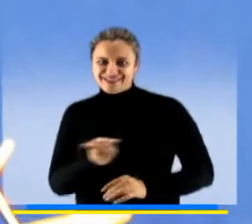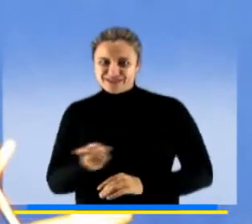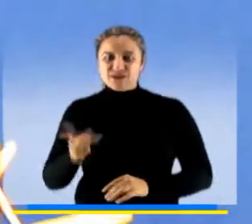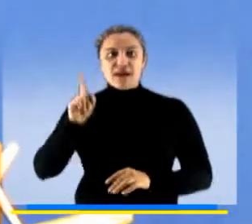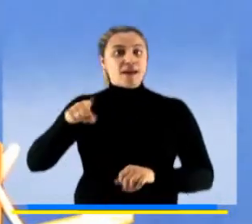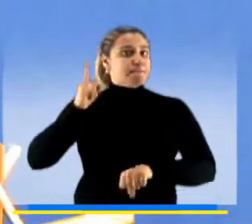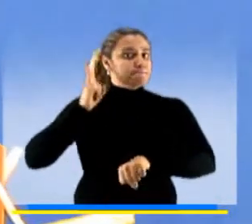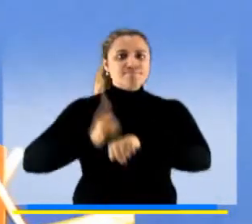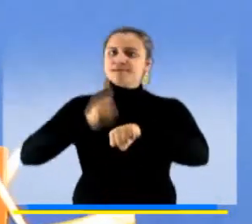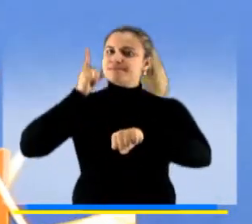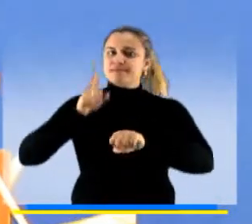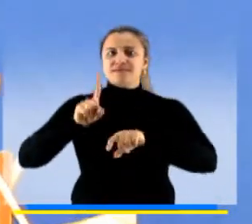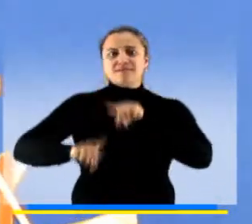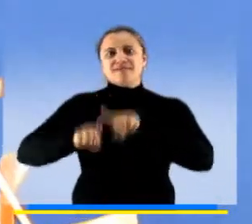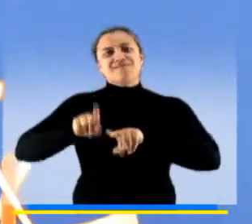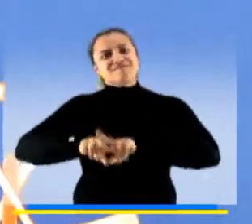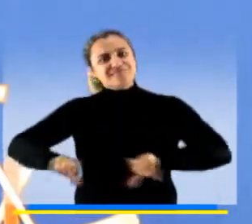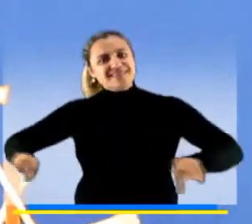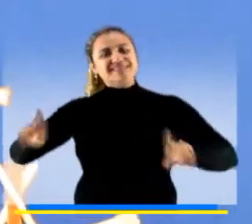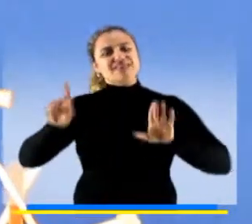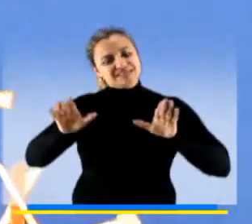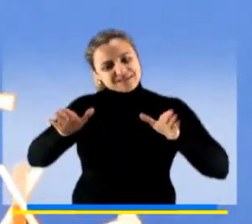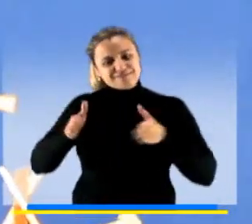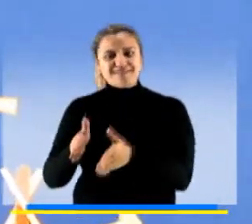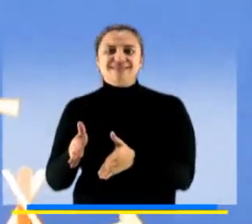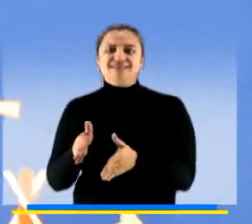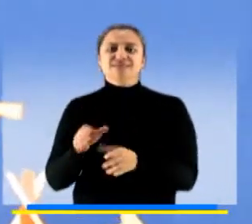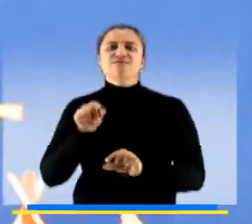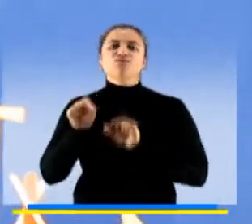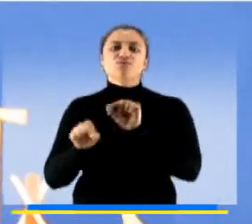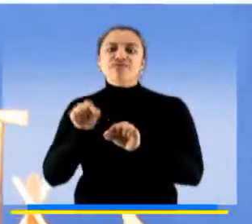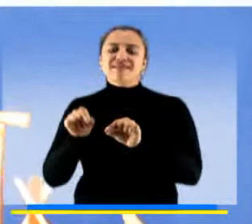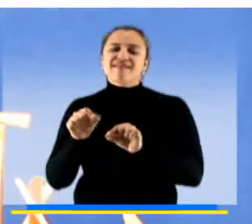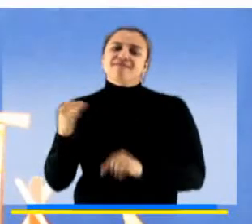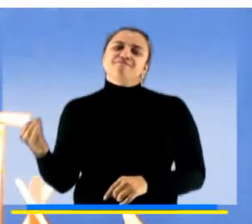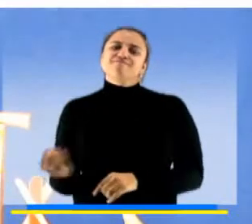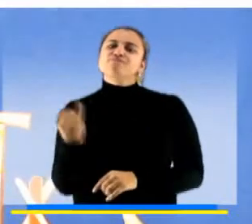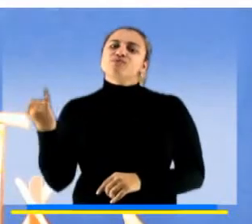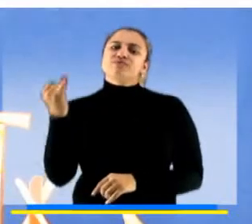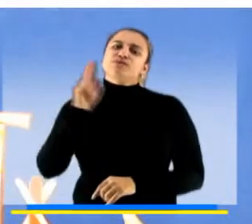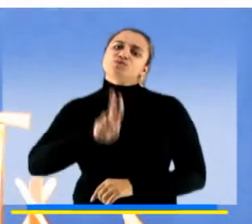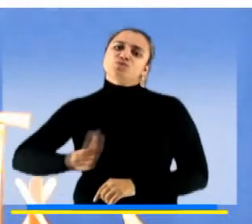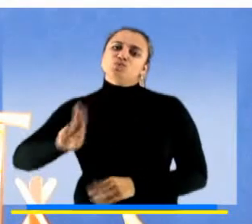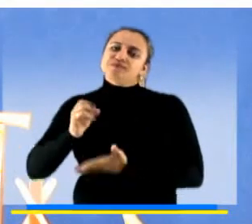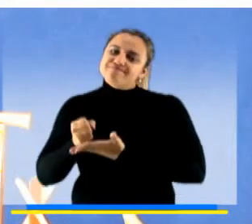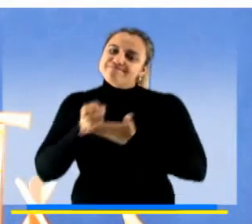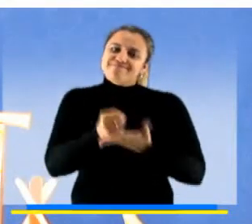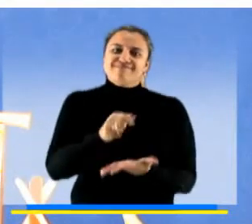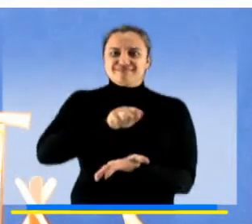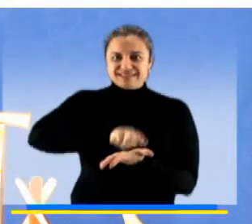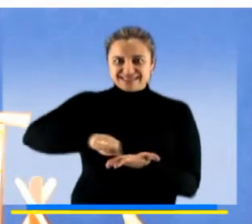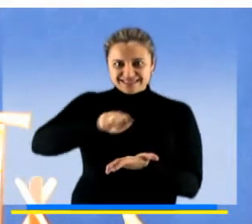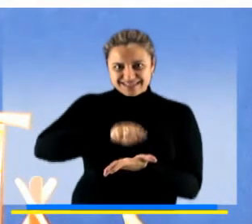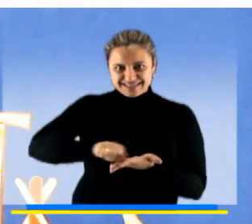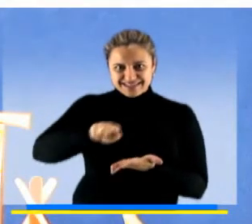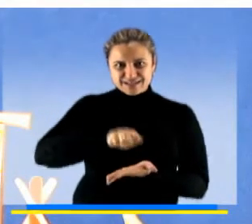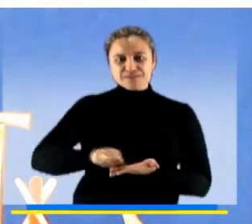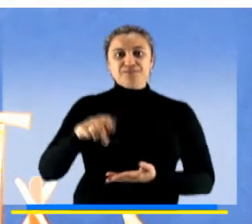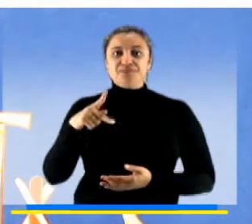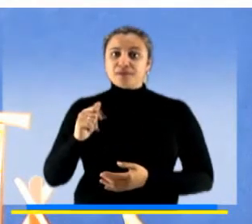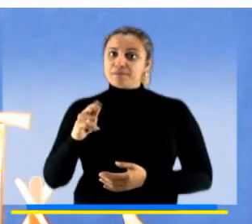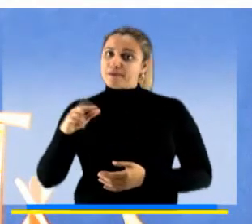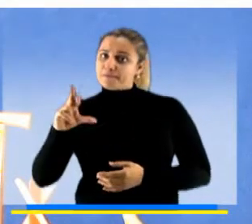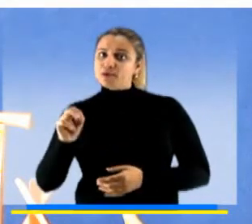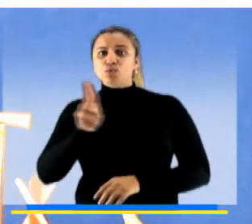primeiro material inventado especialmente para servir como suporte da escrita. O papiro